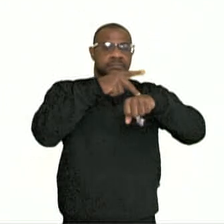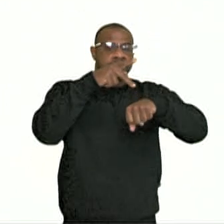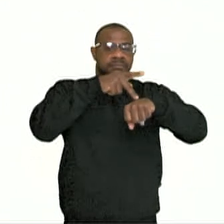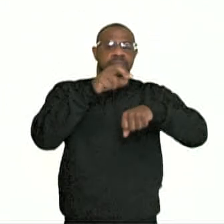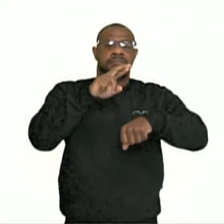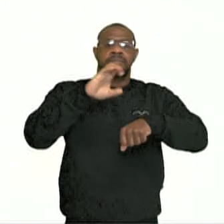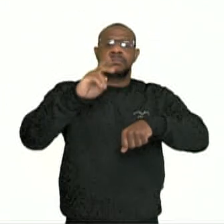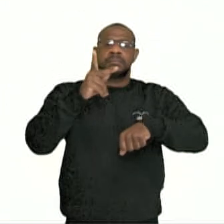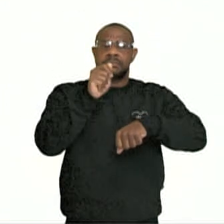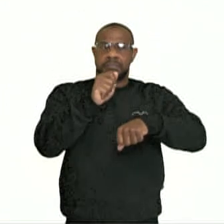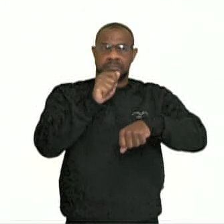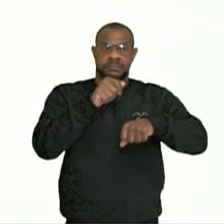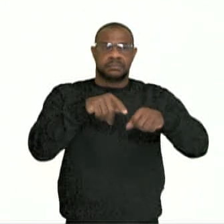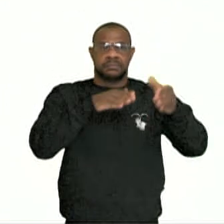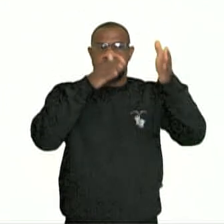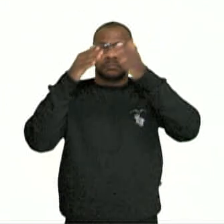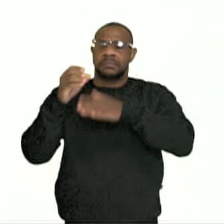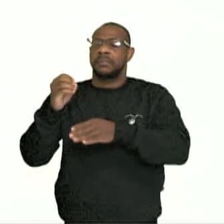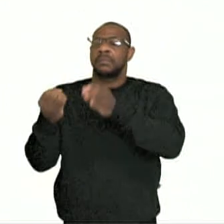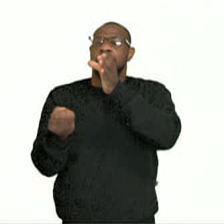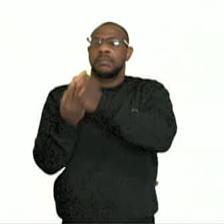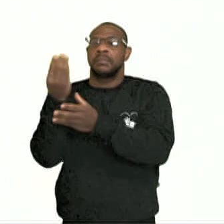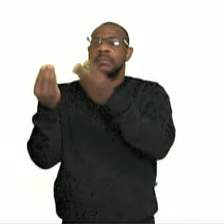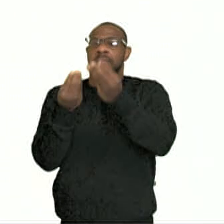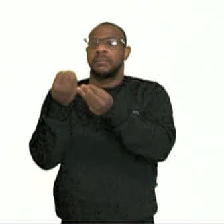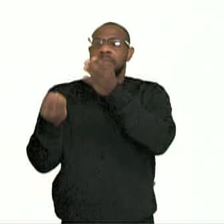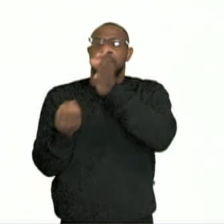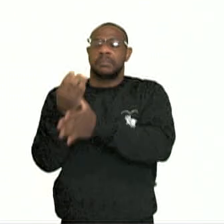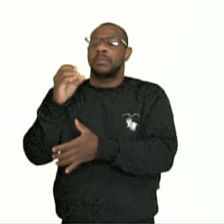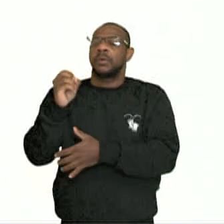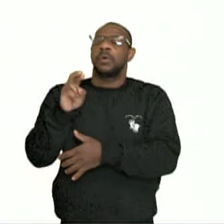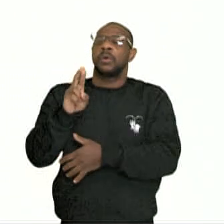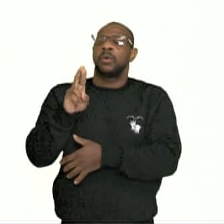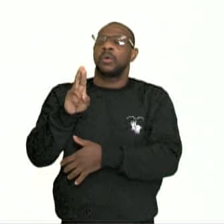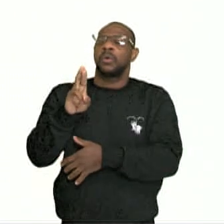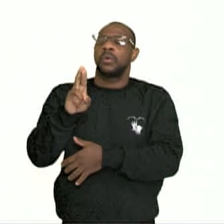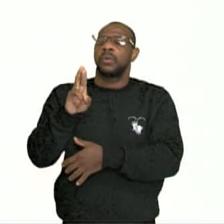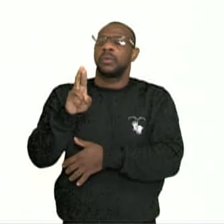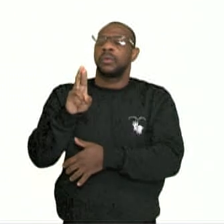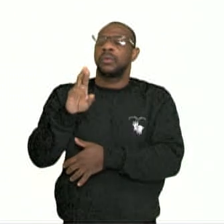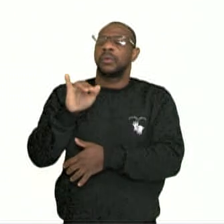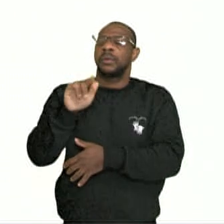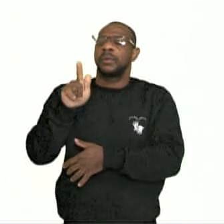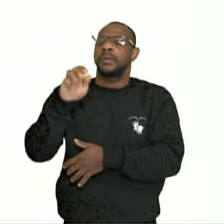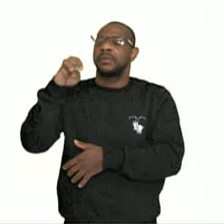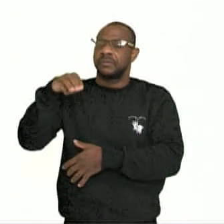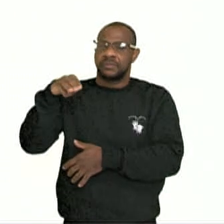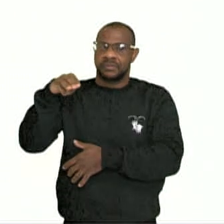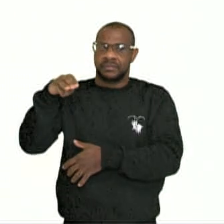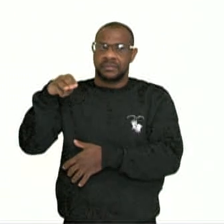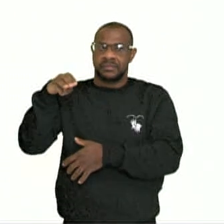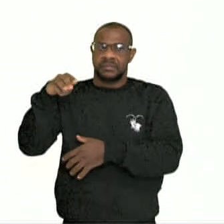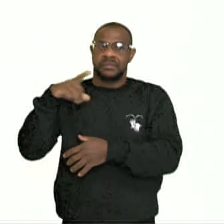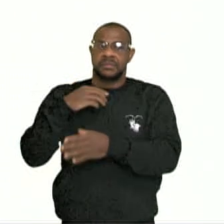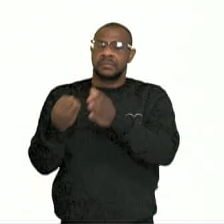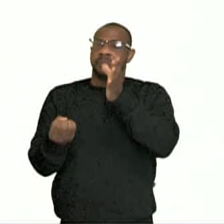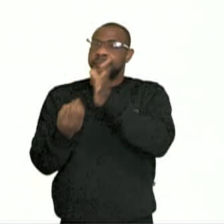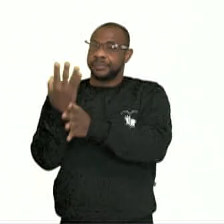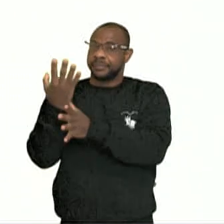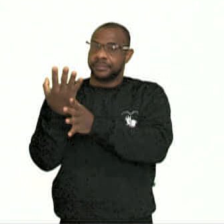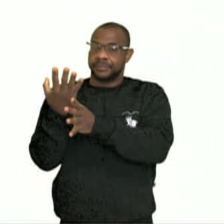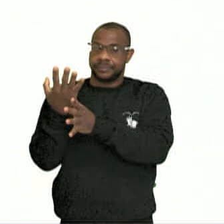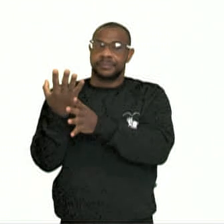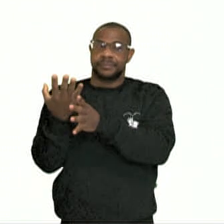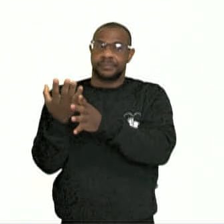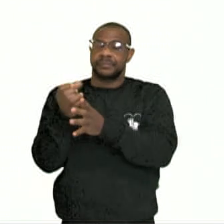segunda coluna é a origem. Lembra que ele perguntou? Além de mencionar, de citar os três tipos, nós queremos saber sobre